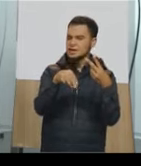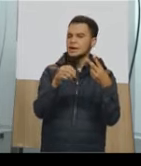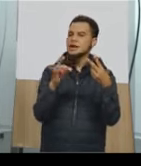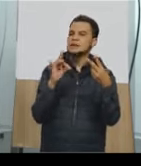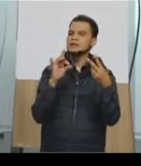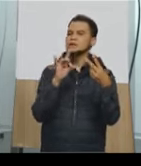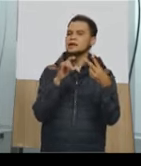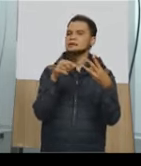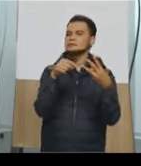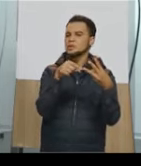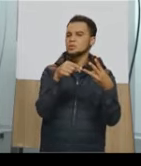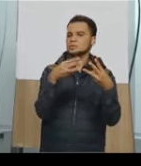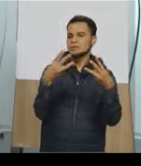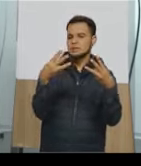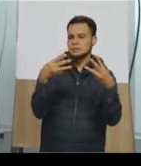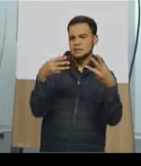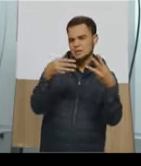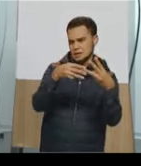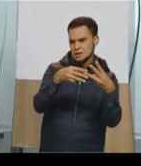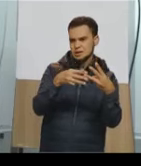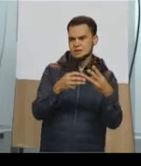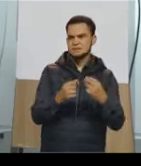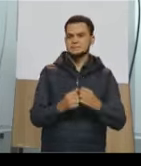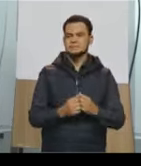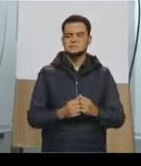cadeia principal.